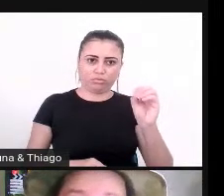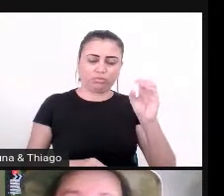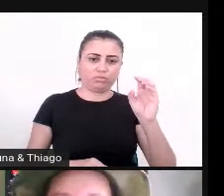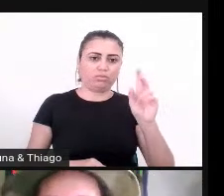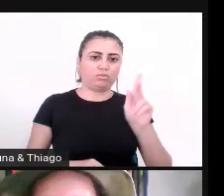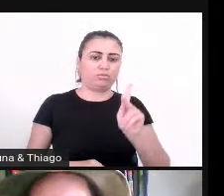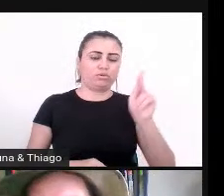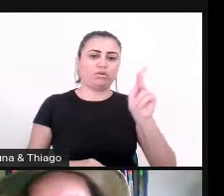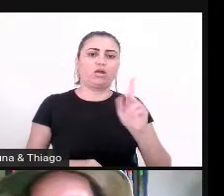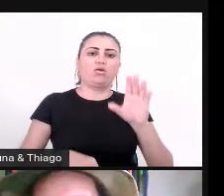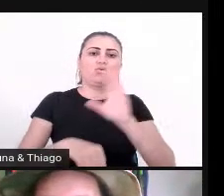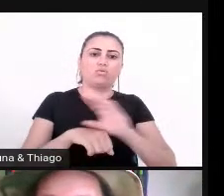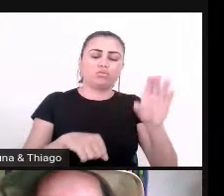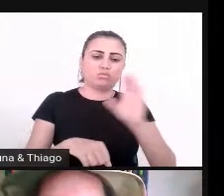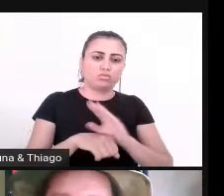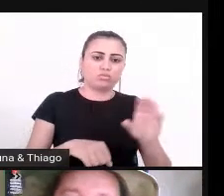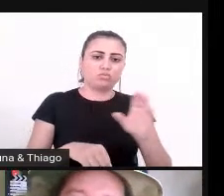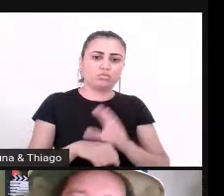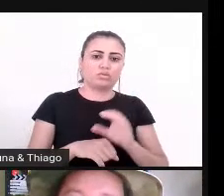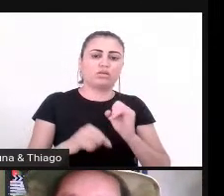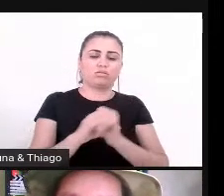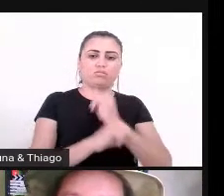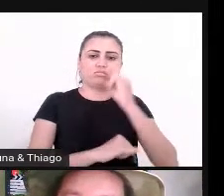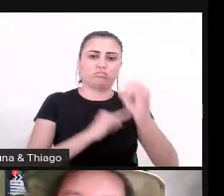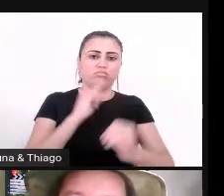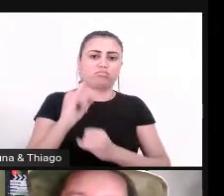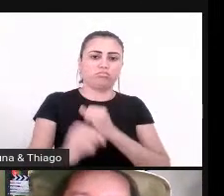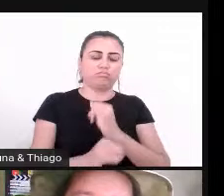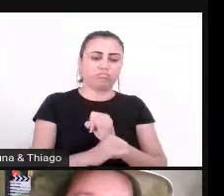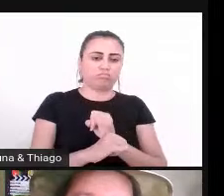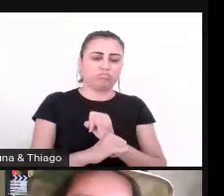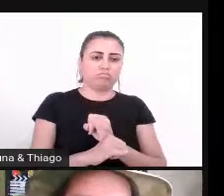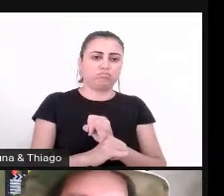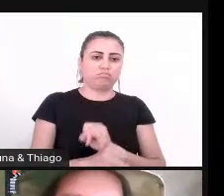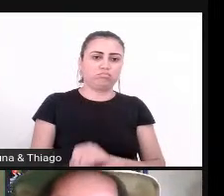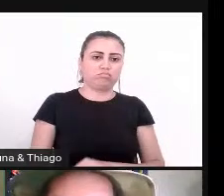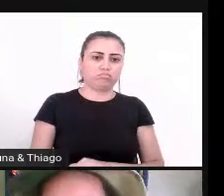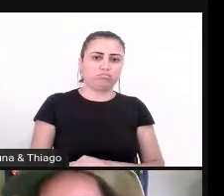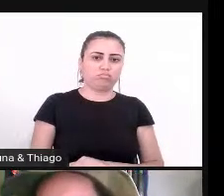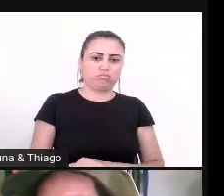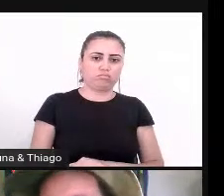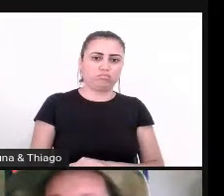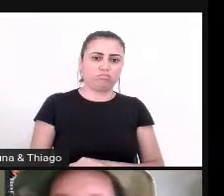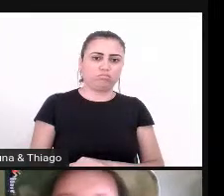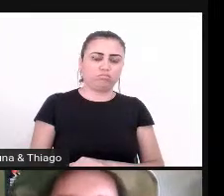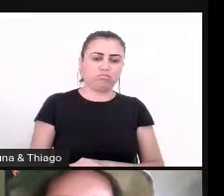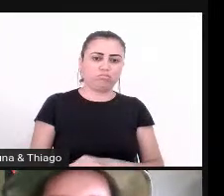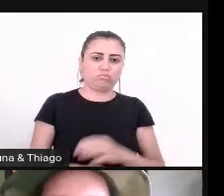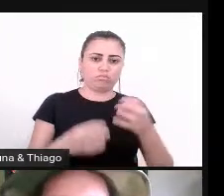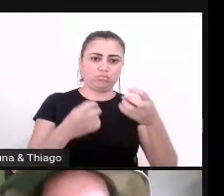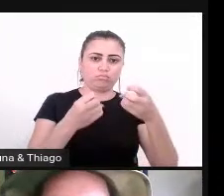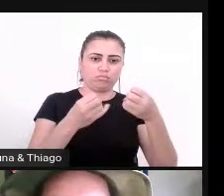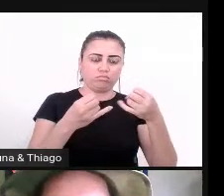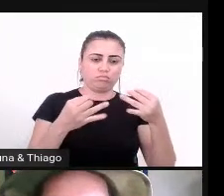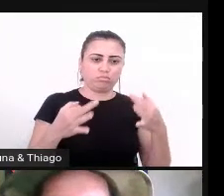100% online, vai ter a certificação pela QBook, e aqui são os spoilers, tá? Eu já tenho aí pelo